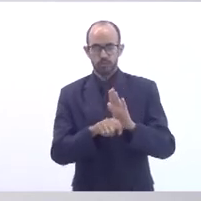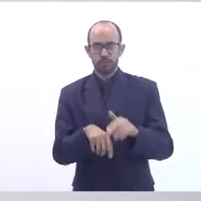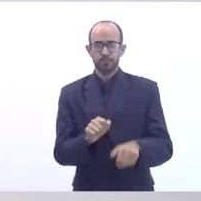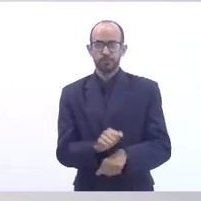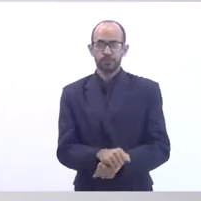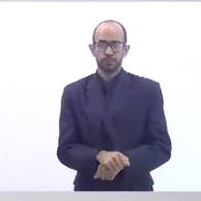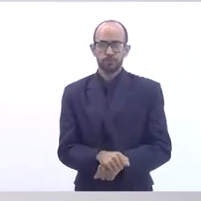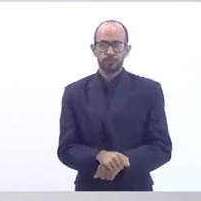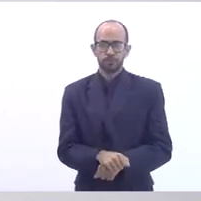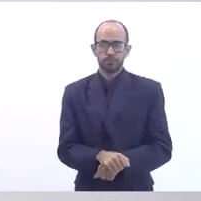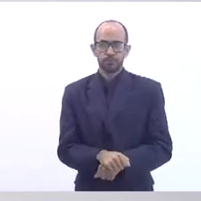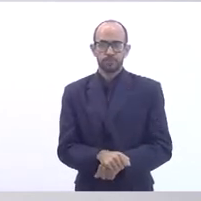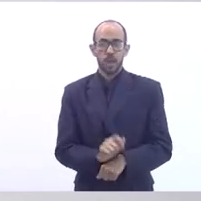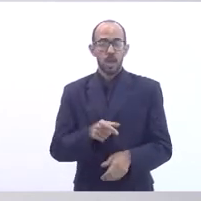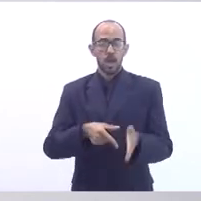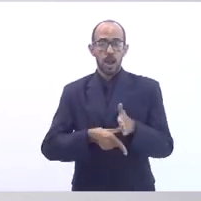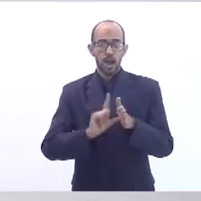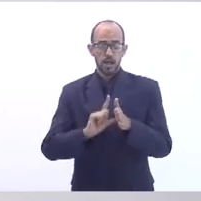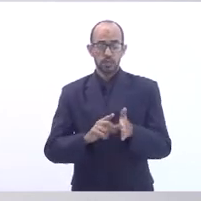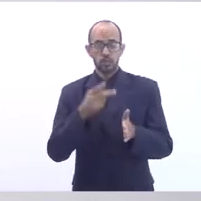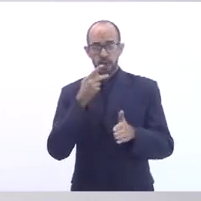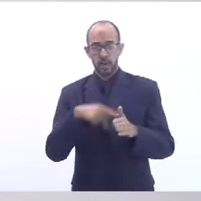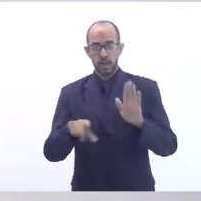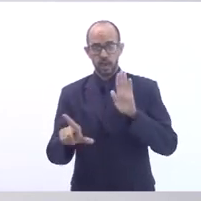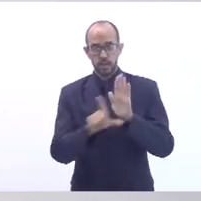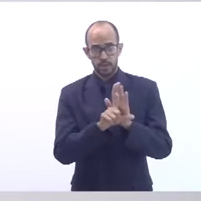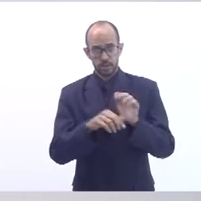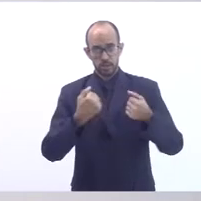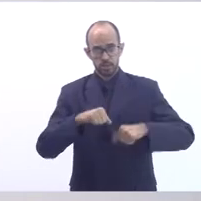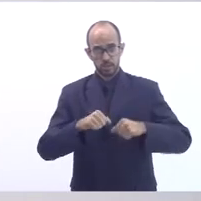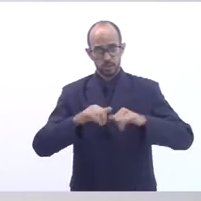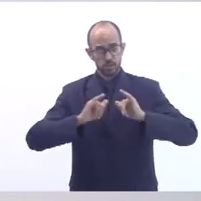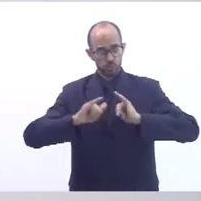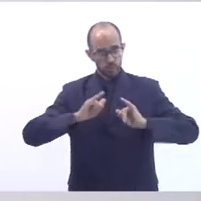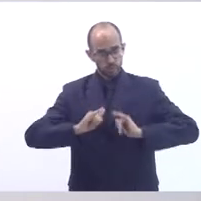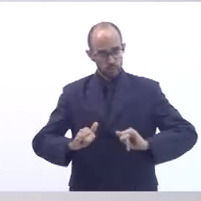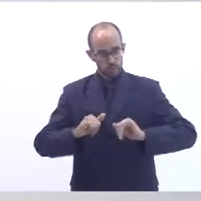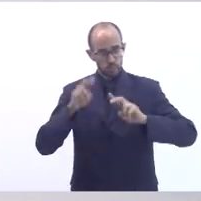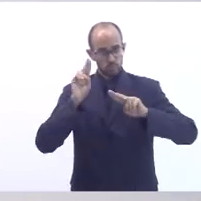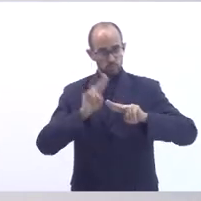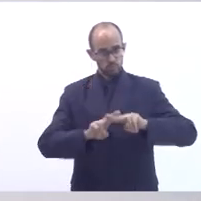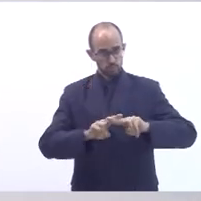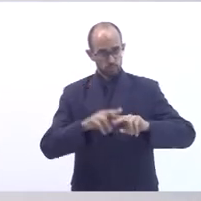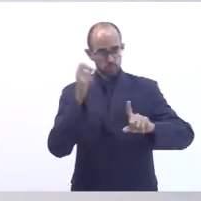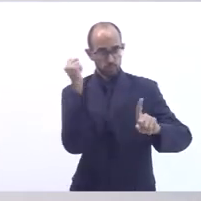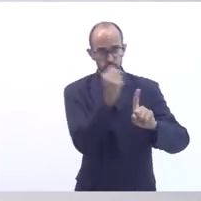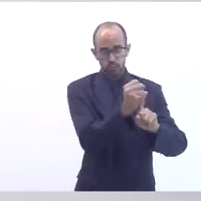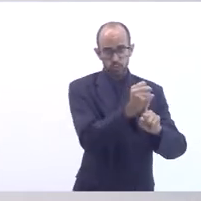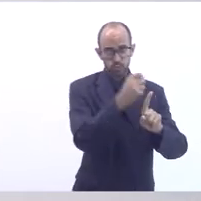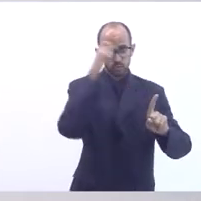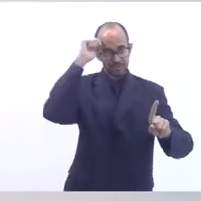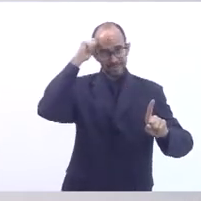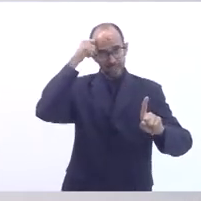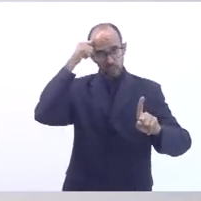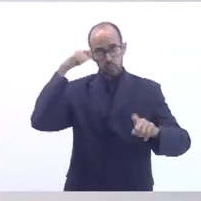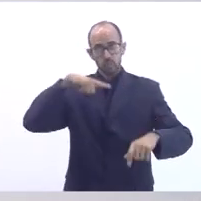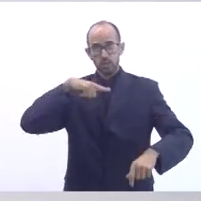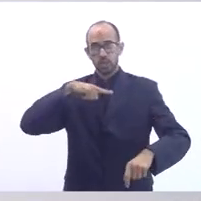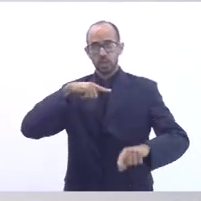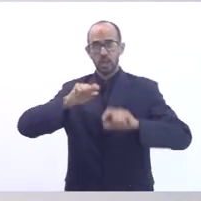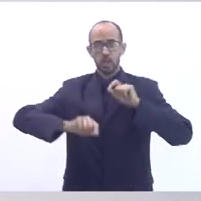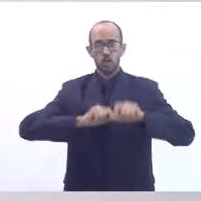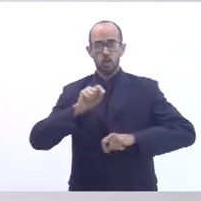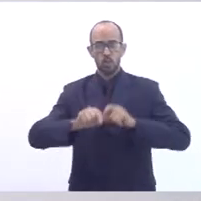primeiro lugar se tratar da legalização precisamos trazer alguns dados sobre o encarceramento e sobre o genocídio negro que tem uma das suas